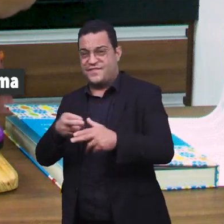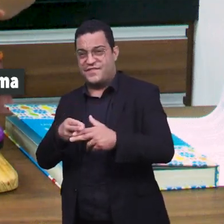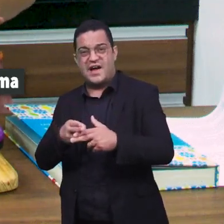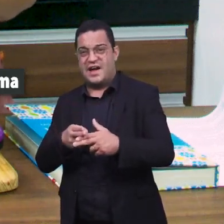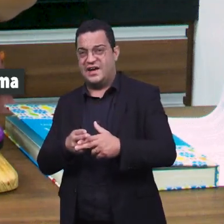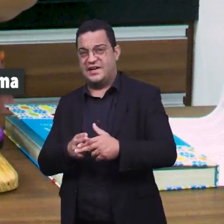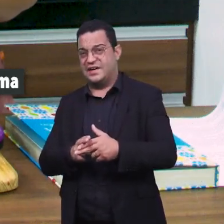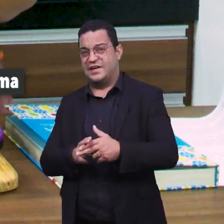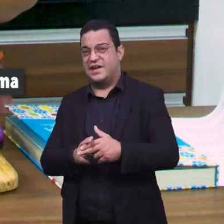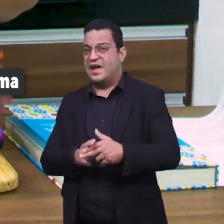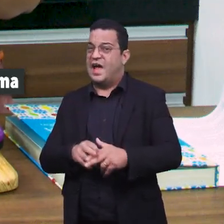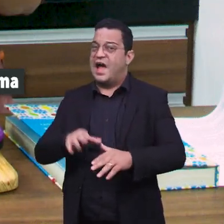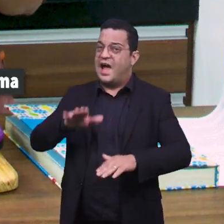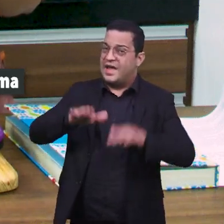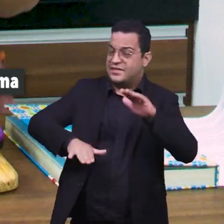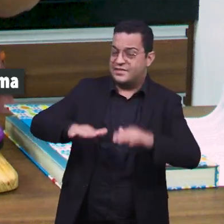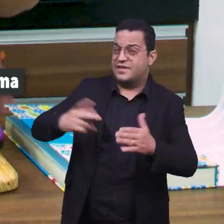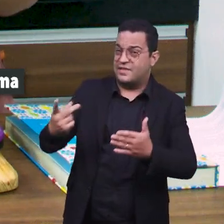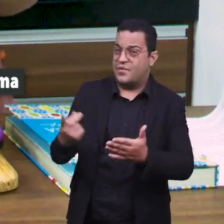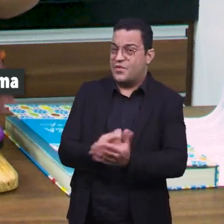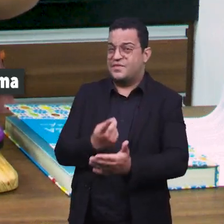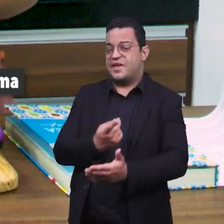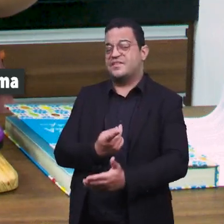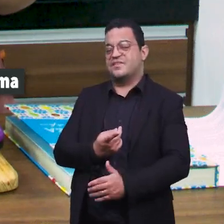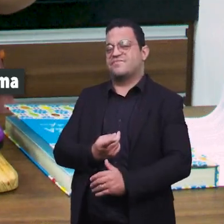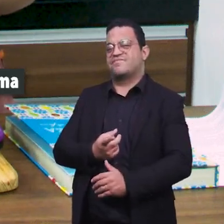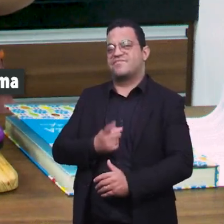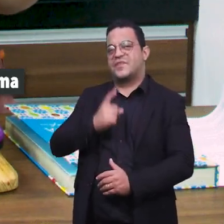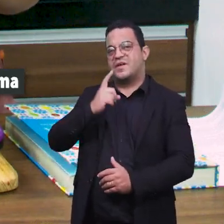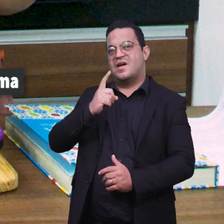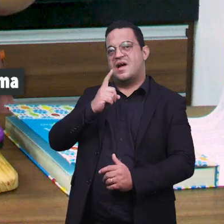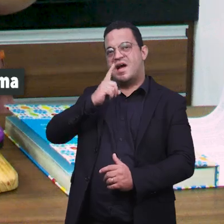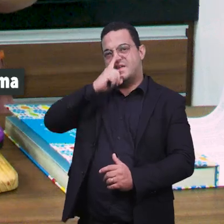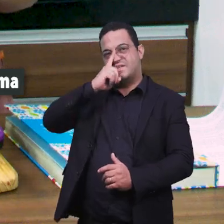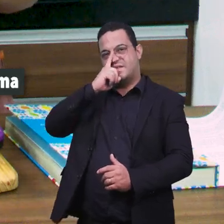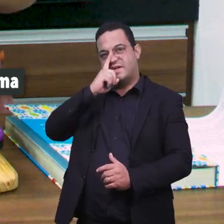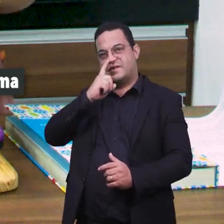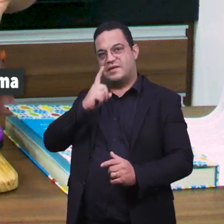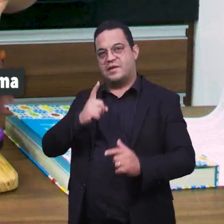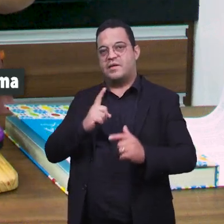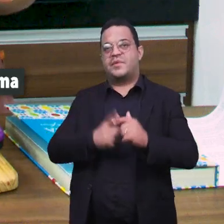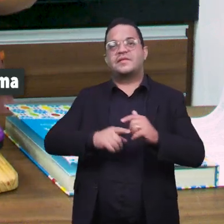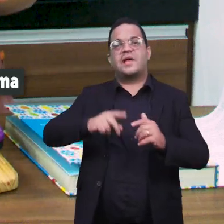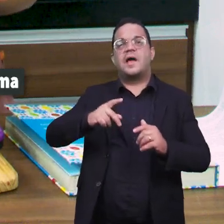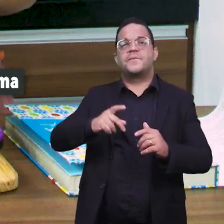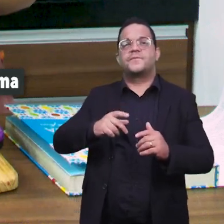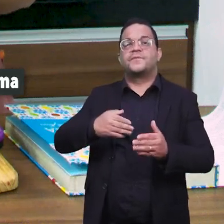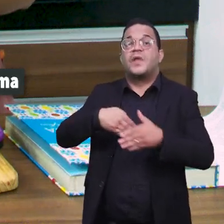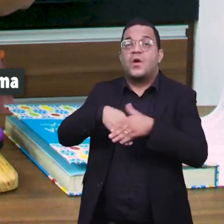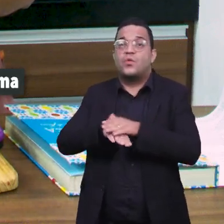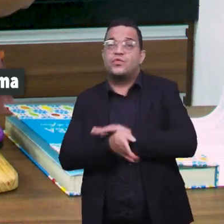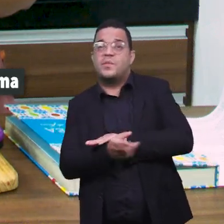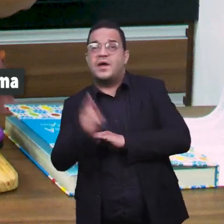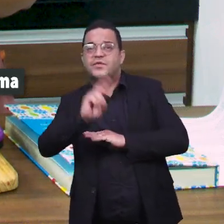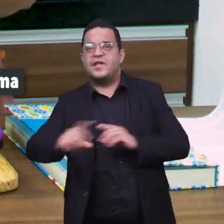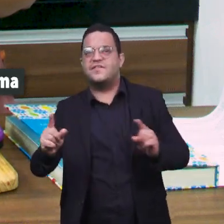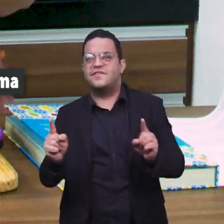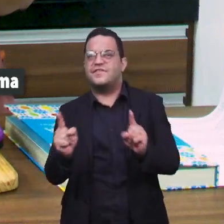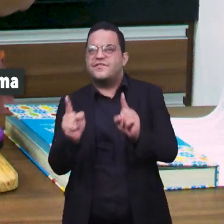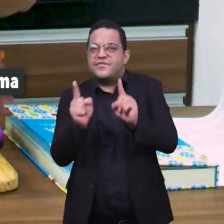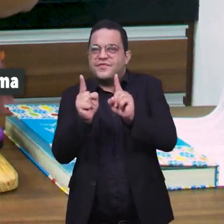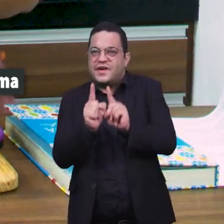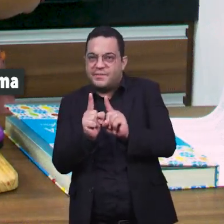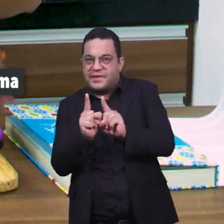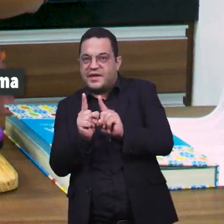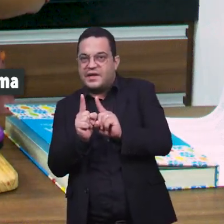para tudo em casa. Quando você passa a utilizar uma faca grande, que é considerada a faca do chefe, você acaba tirando